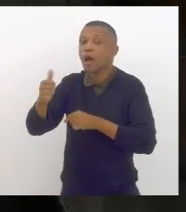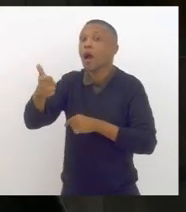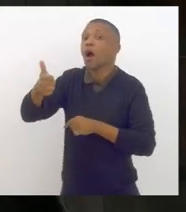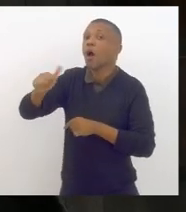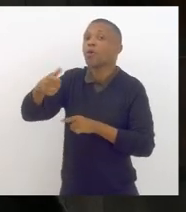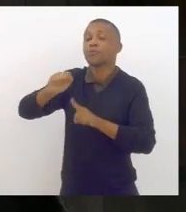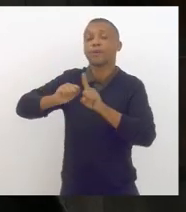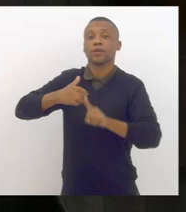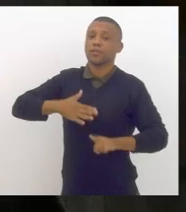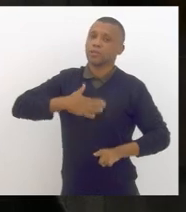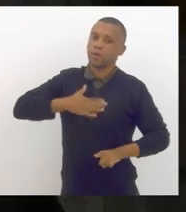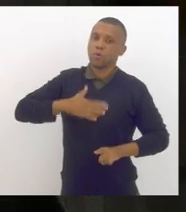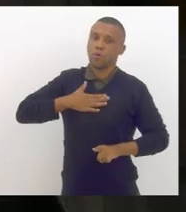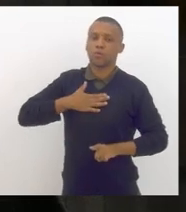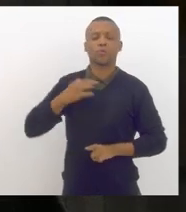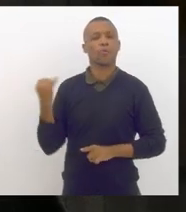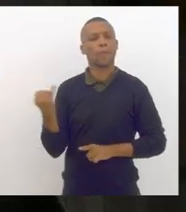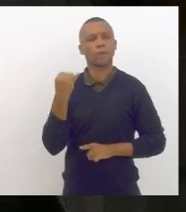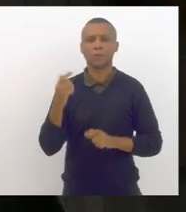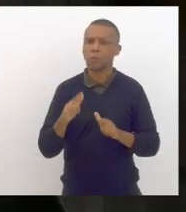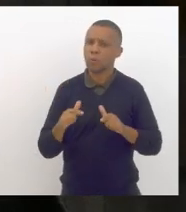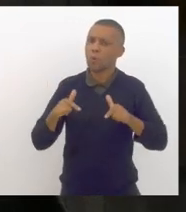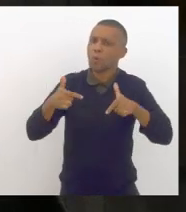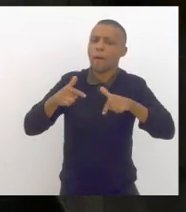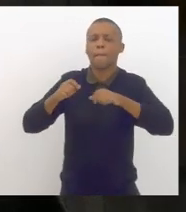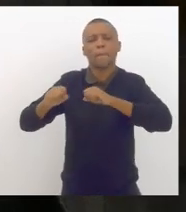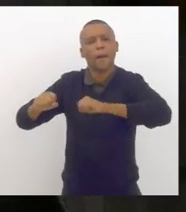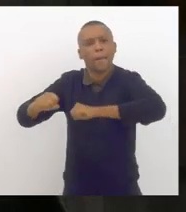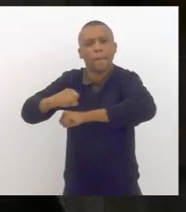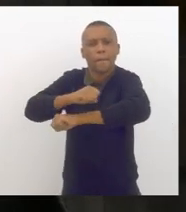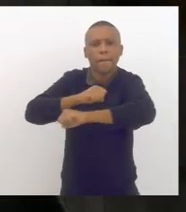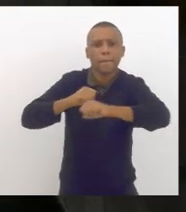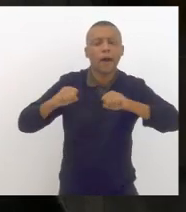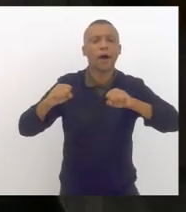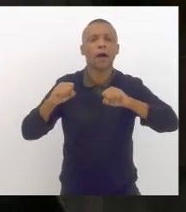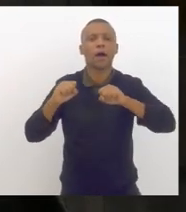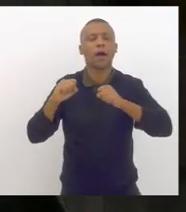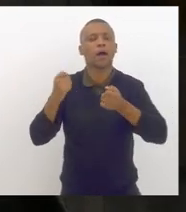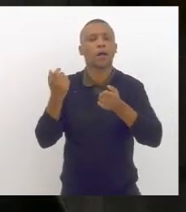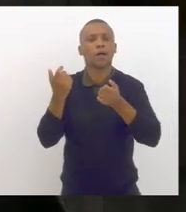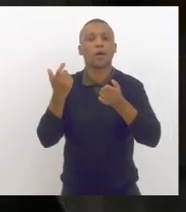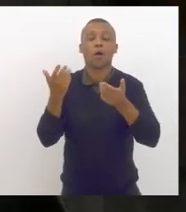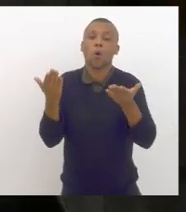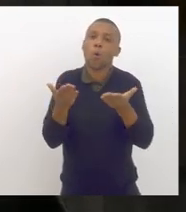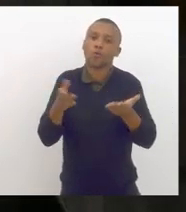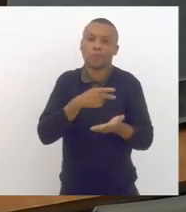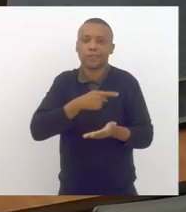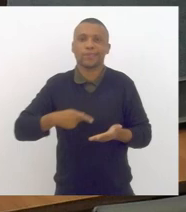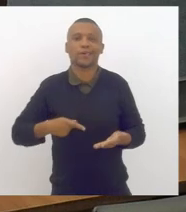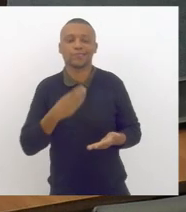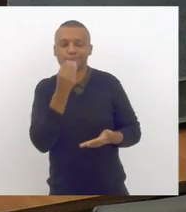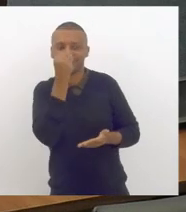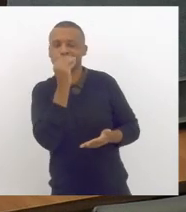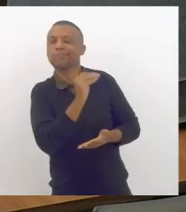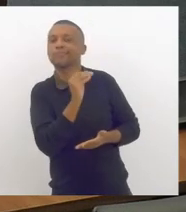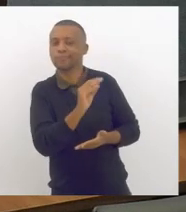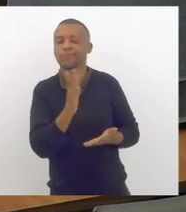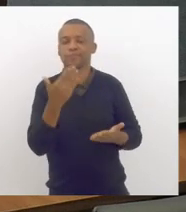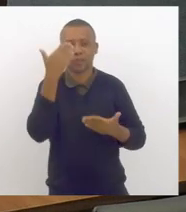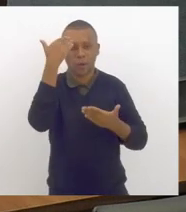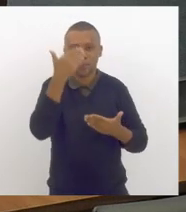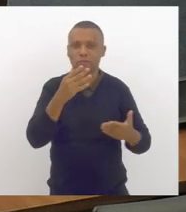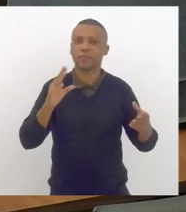Agosto Mas o importante ato em defesa do Estado democrático eleito hoje ameaçado pelo próprio Presidente da República dominada